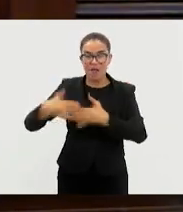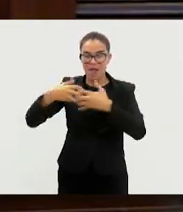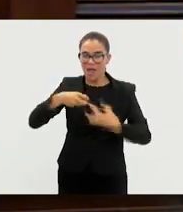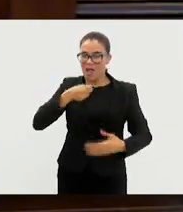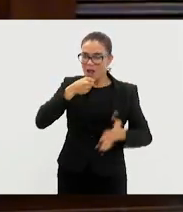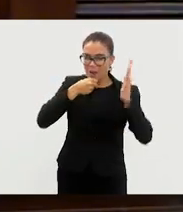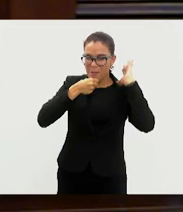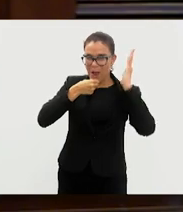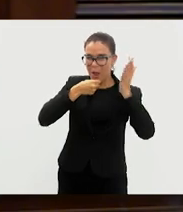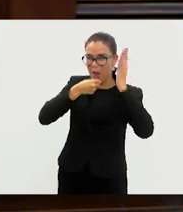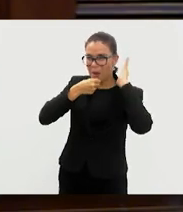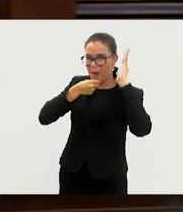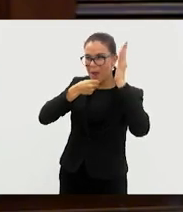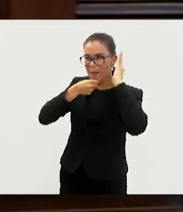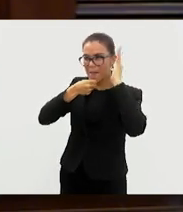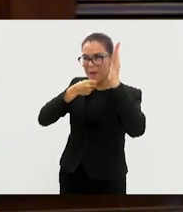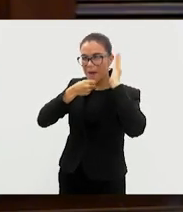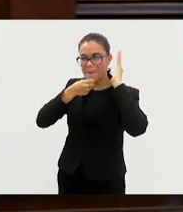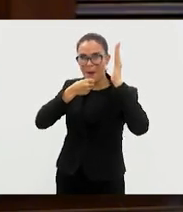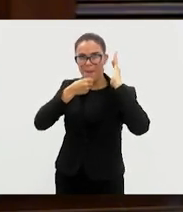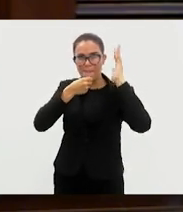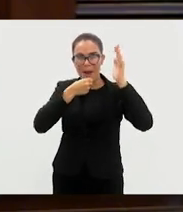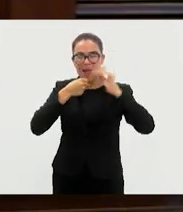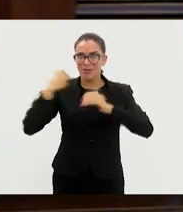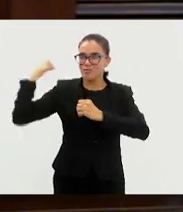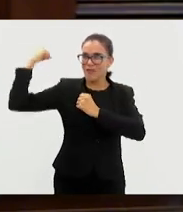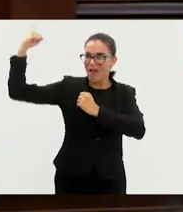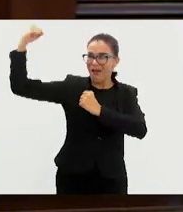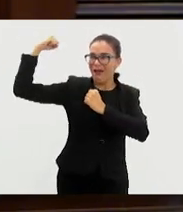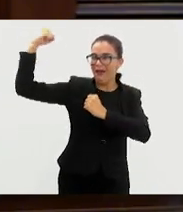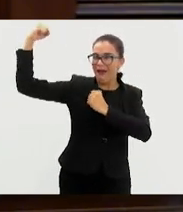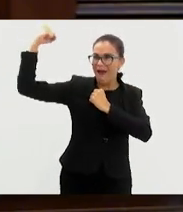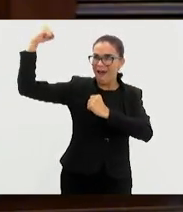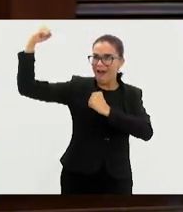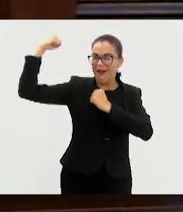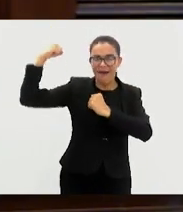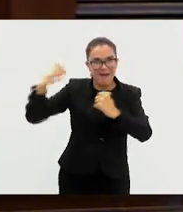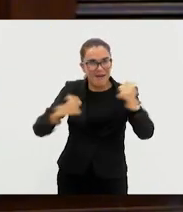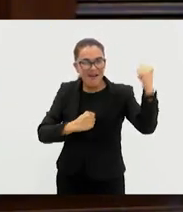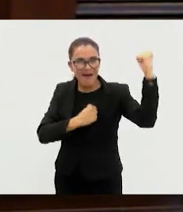é ovacionado, quase carregado nos braços do povo.